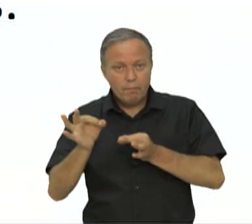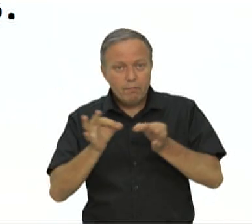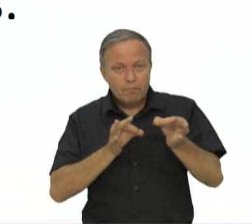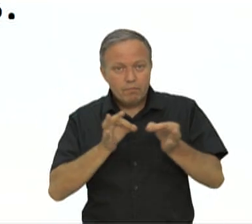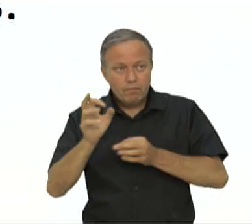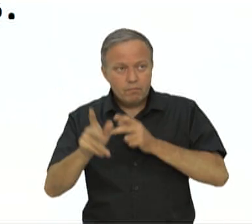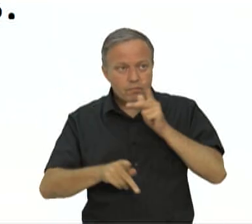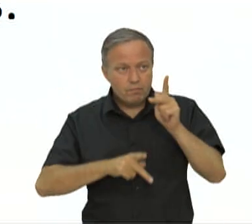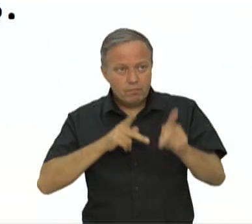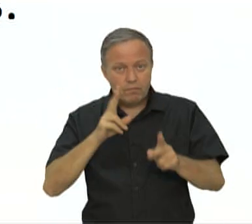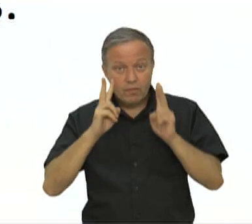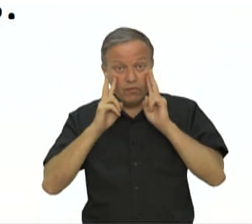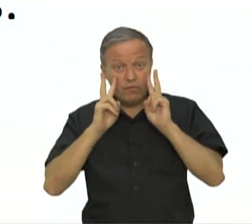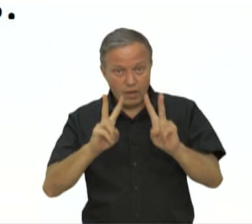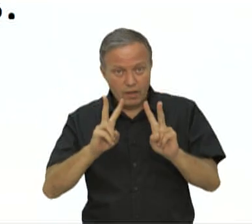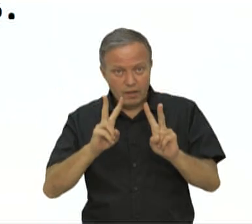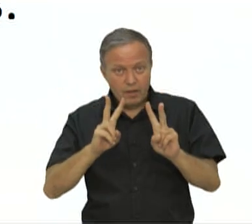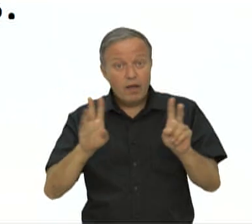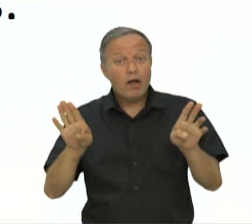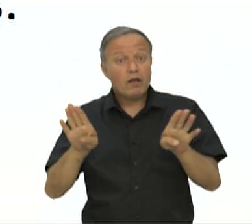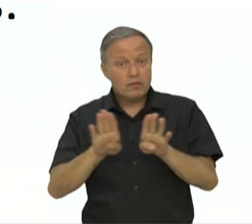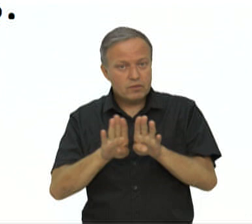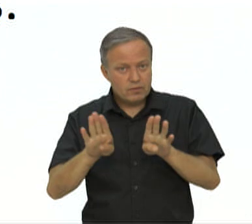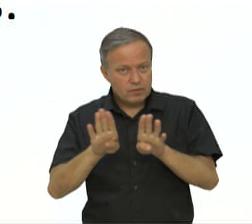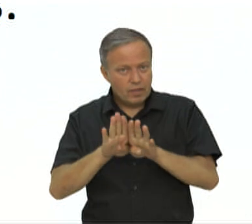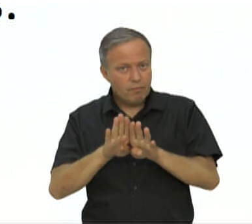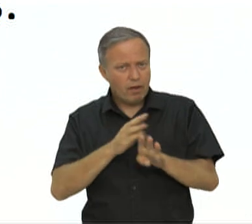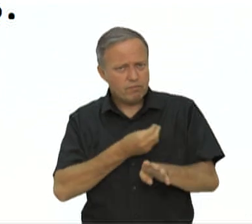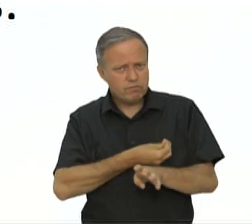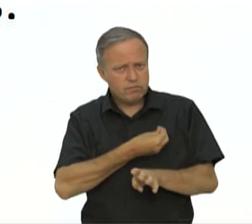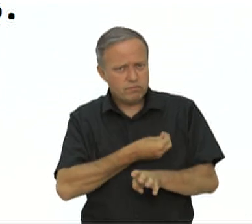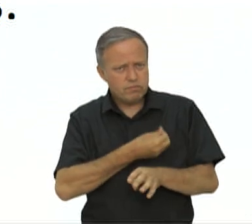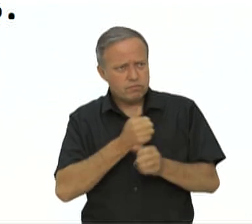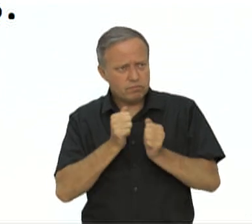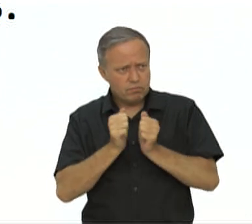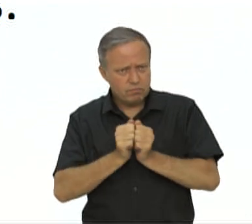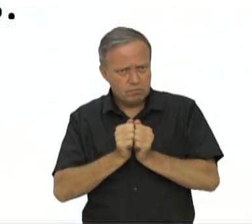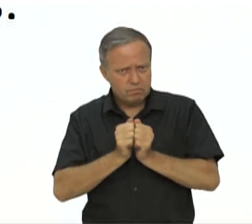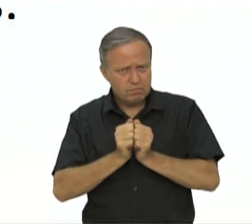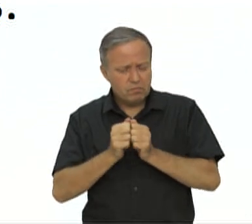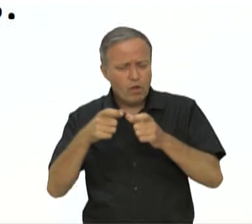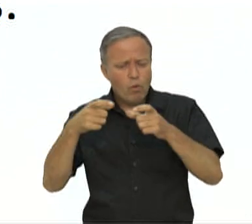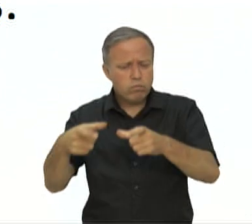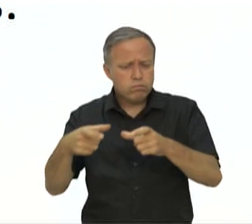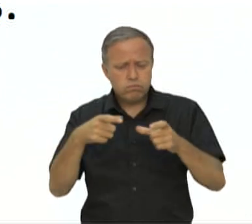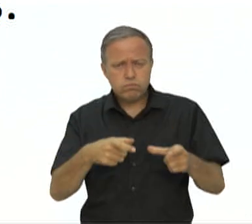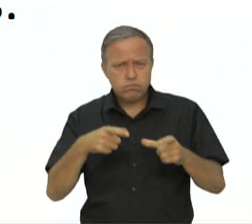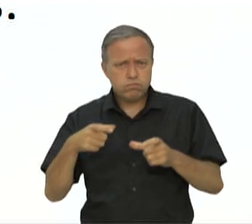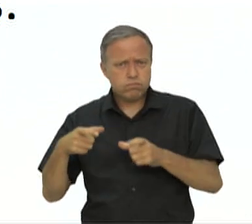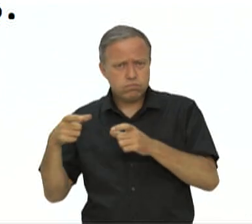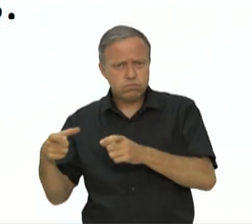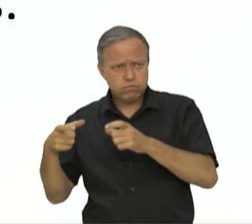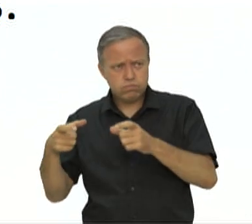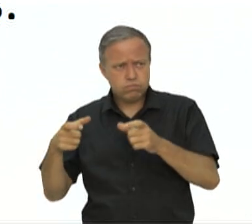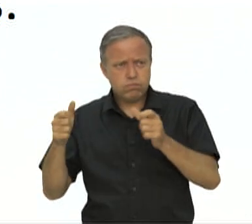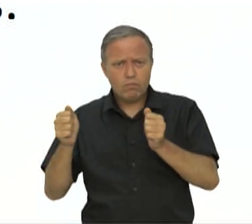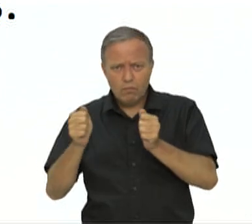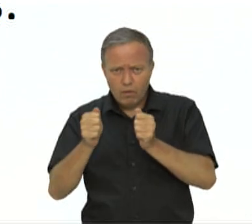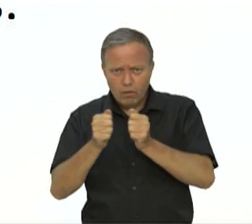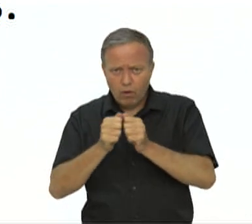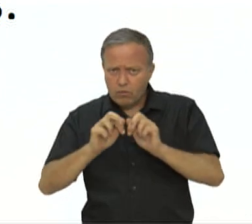público, além de ver a obra, participe dela. É criada em um determinado espaço e com